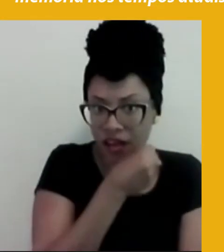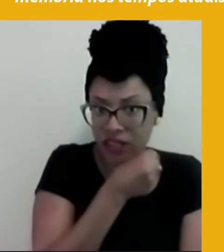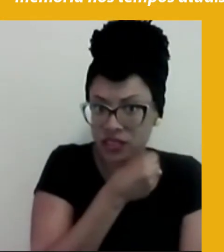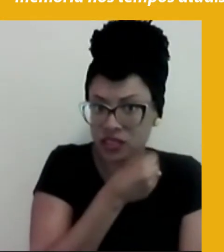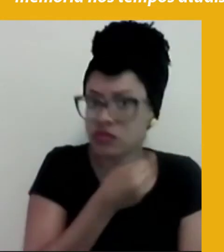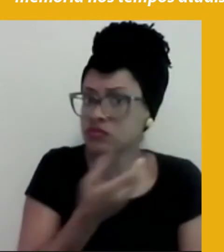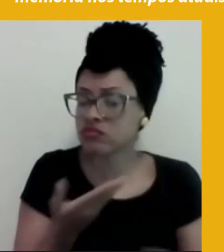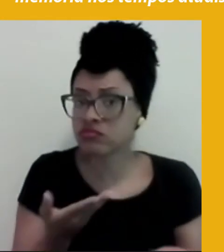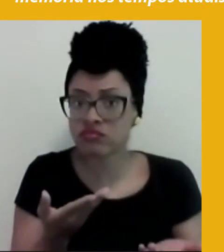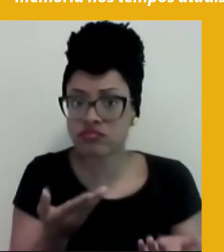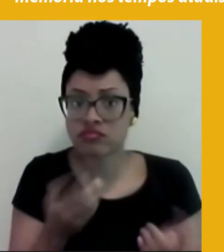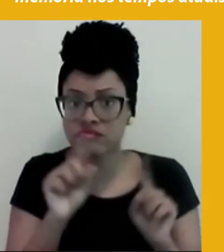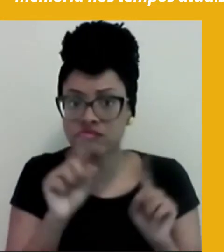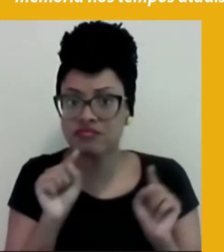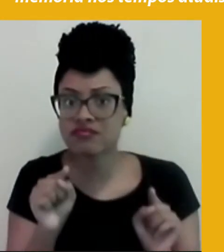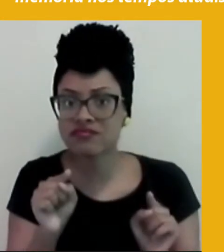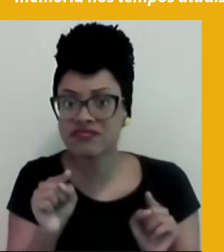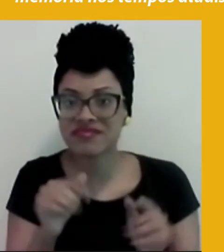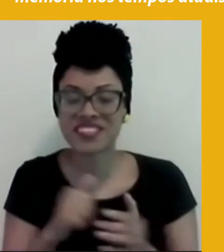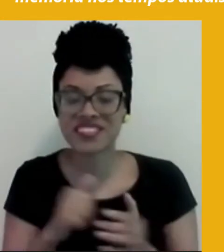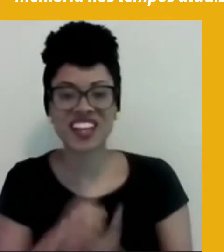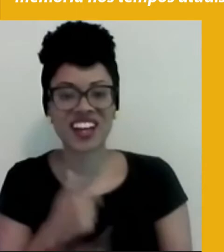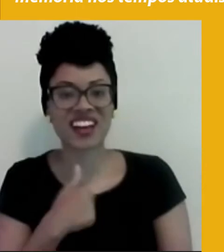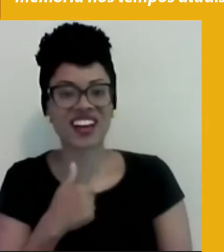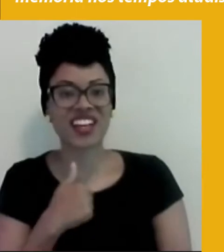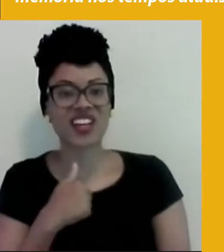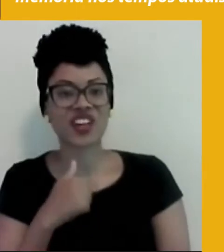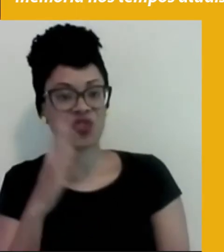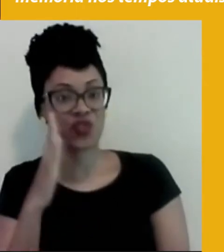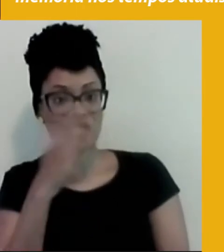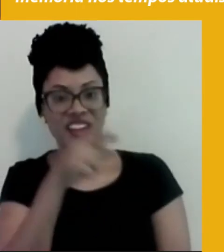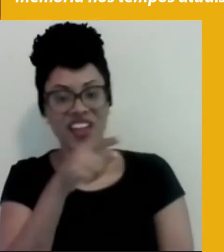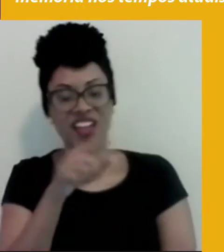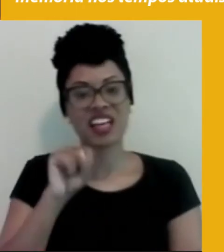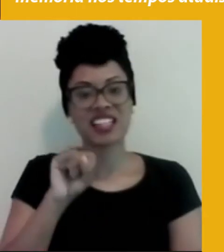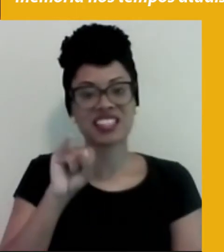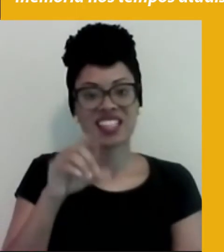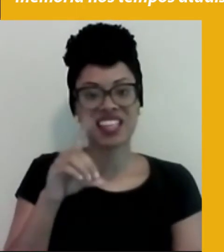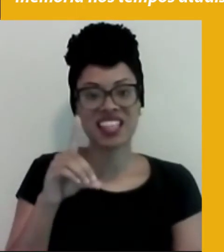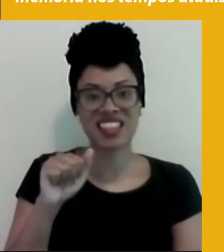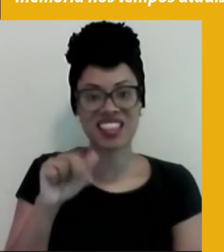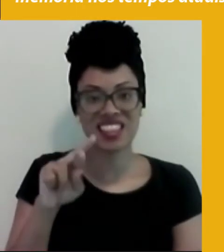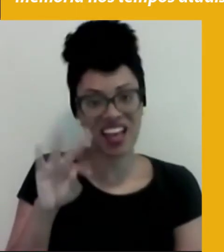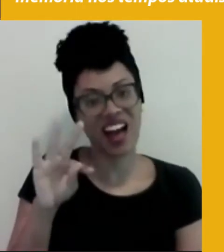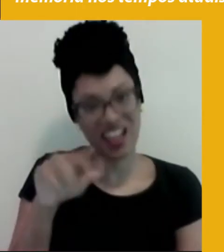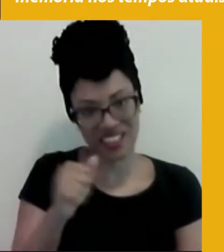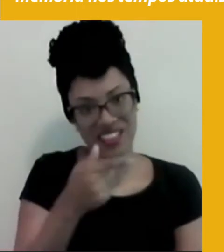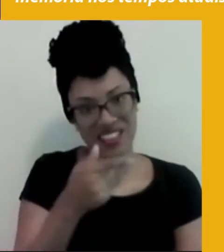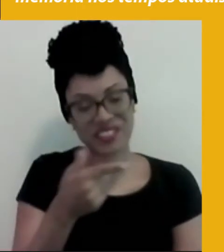Eu vou falar antes do Sidarta, porque eu acho que ele vai ser, além de mais preciso, mais técnico.